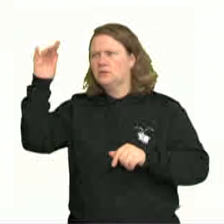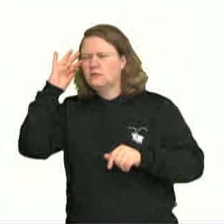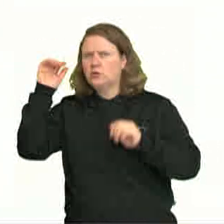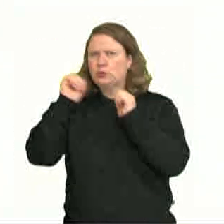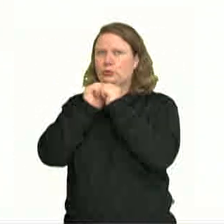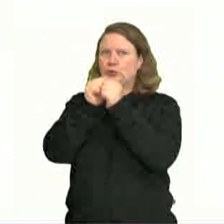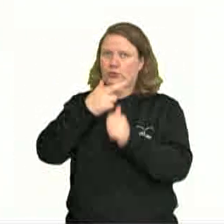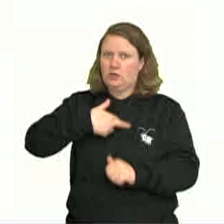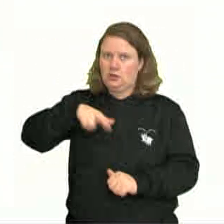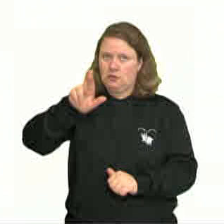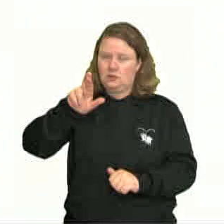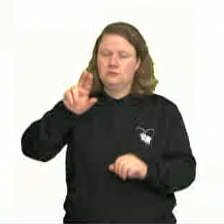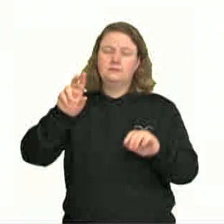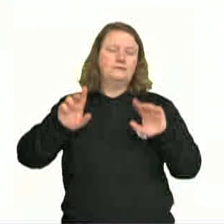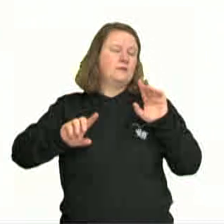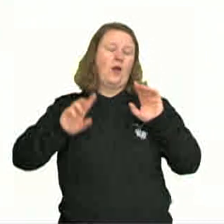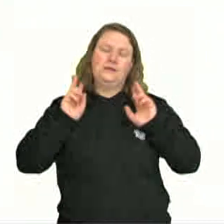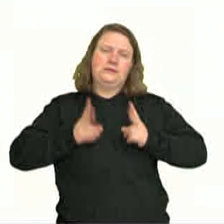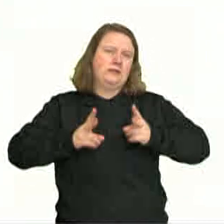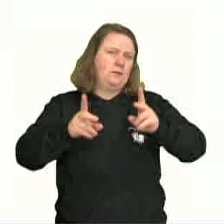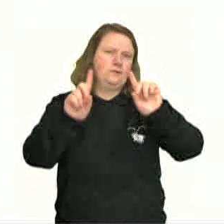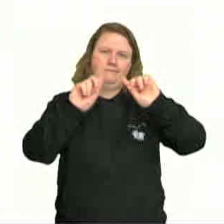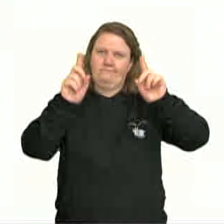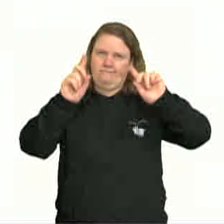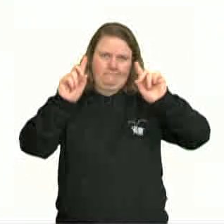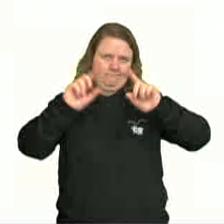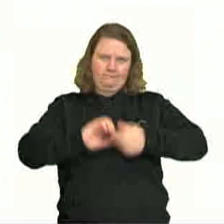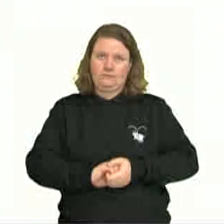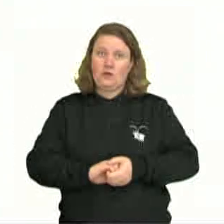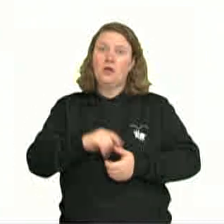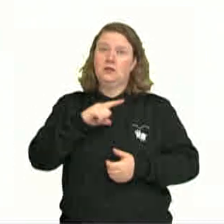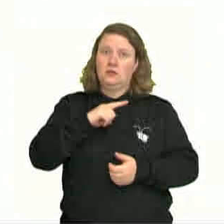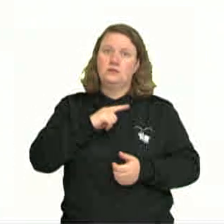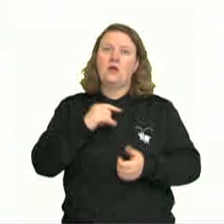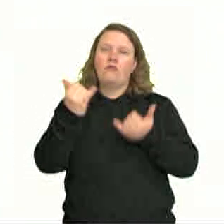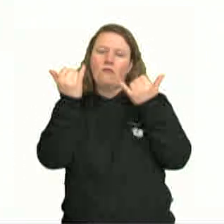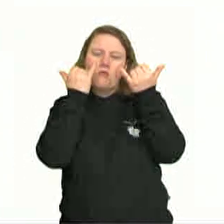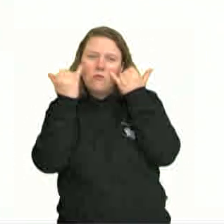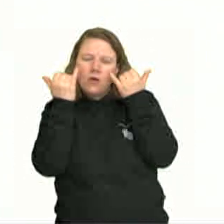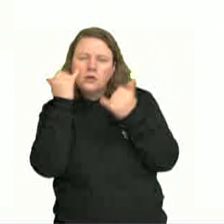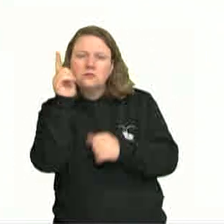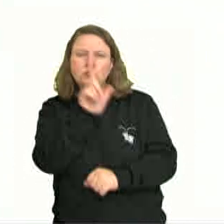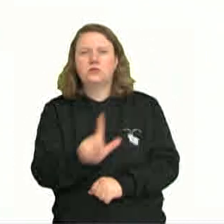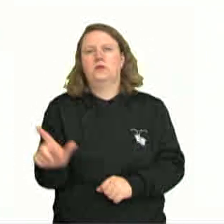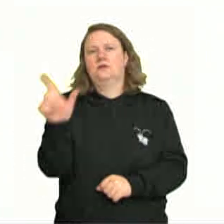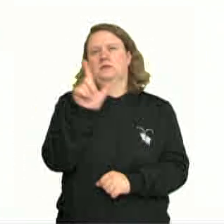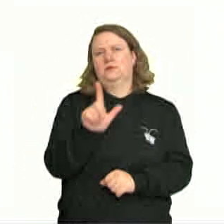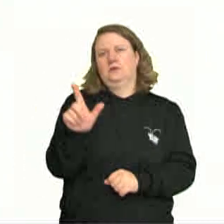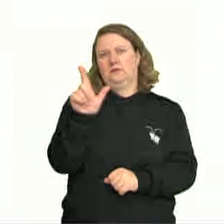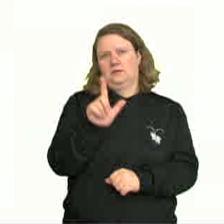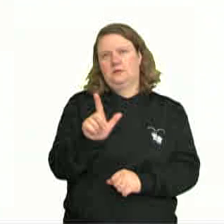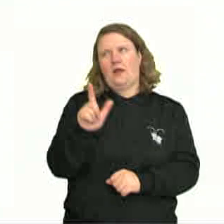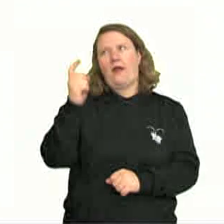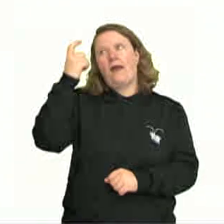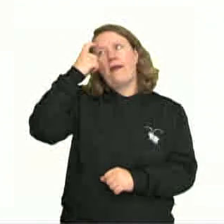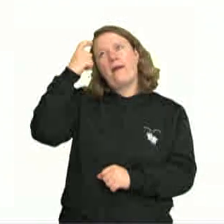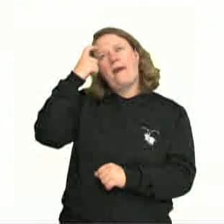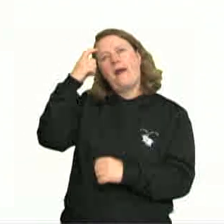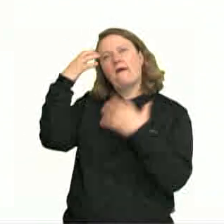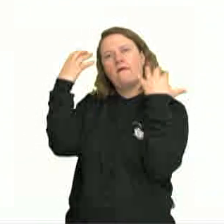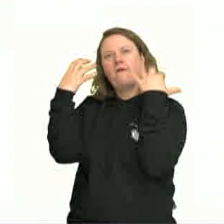né? E, de fato, o texto tem elementos literários nele, embora ele tenha um tom filosófico, bastante